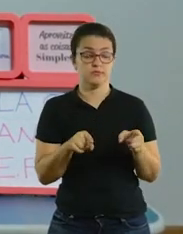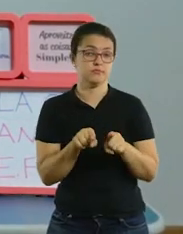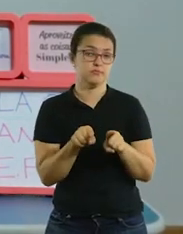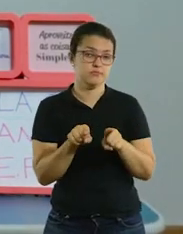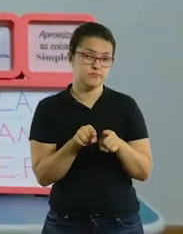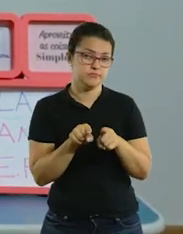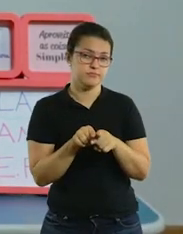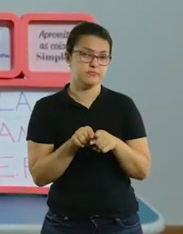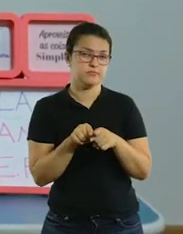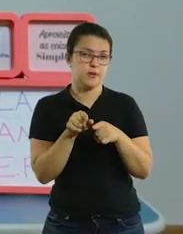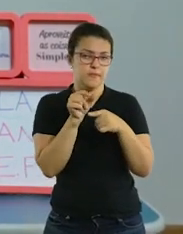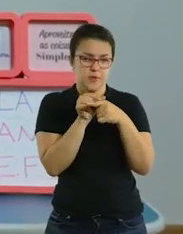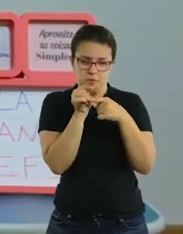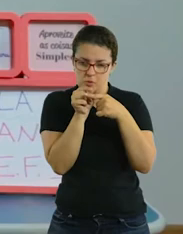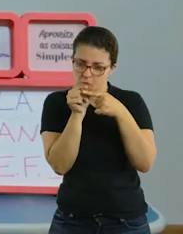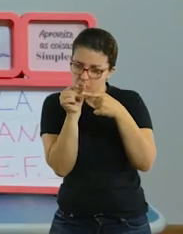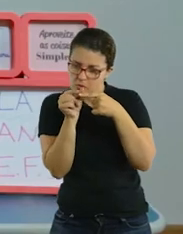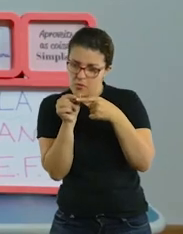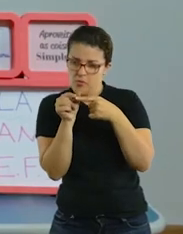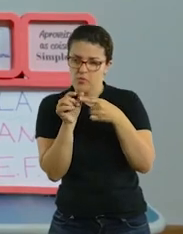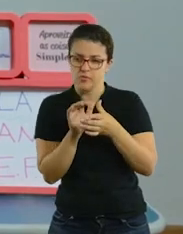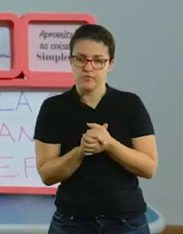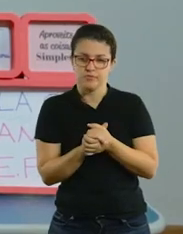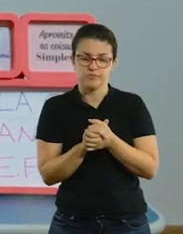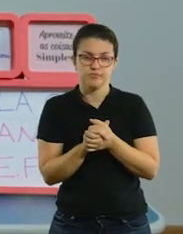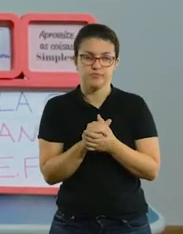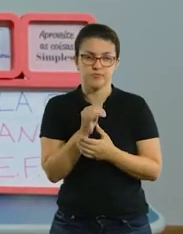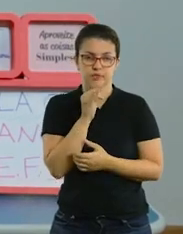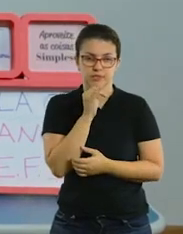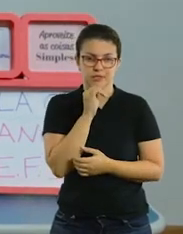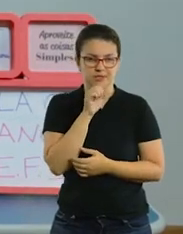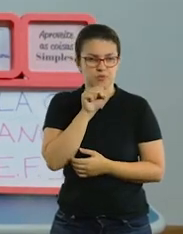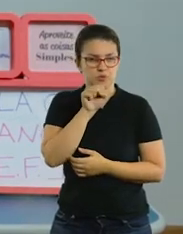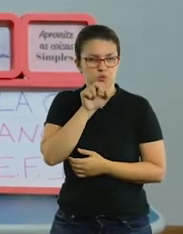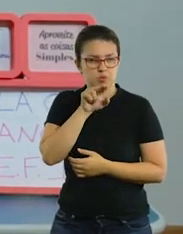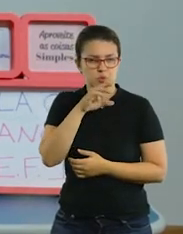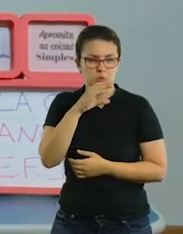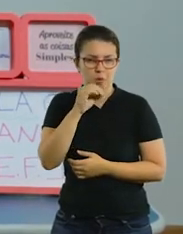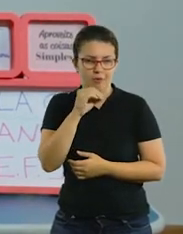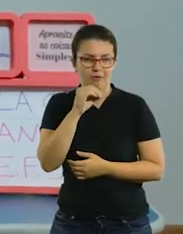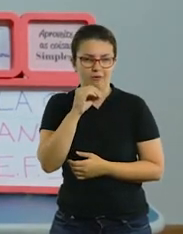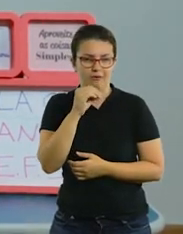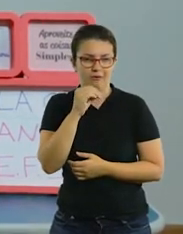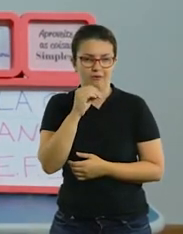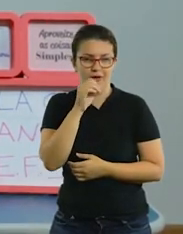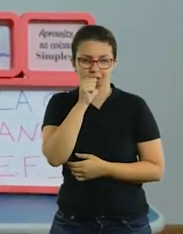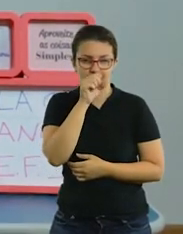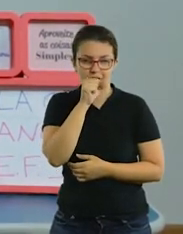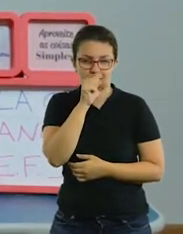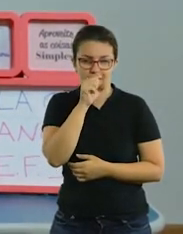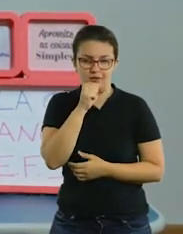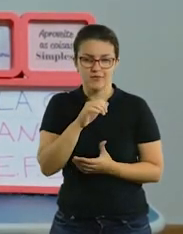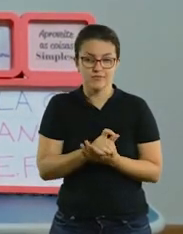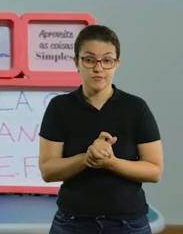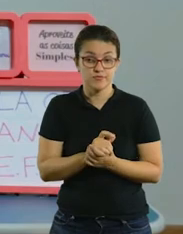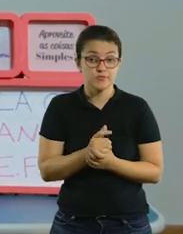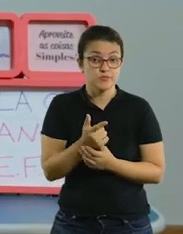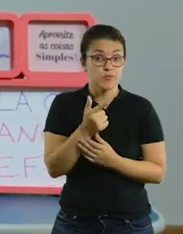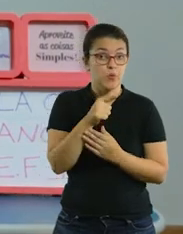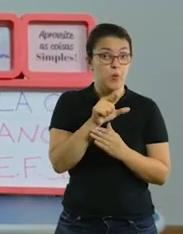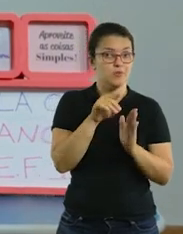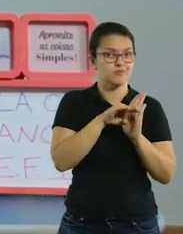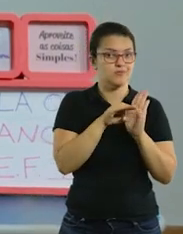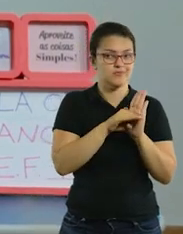também separação de sílabas, vai escrever de um suco bem gostoso, de laranja. Aqui estão os